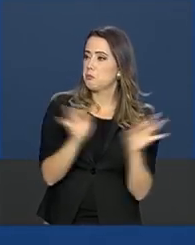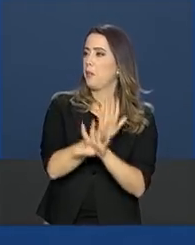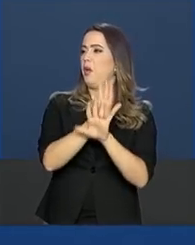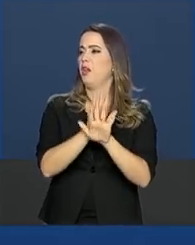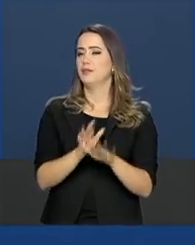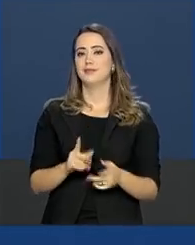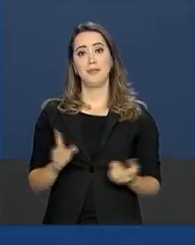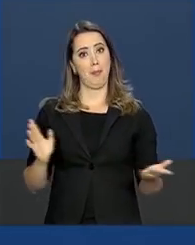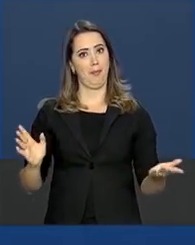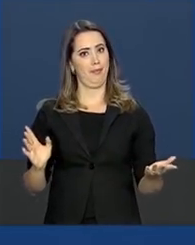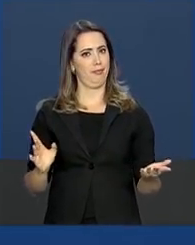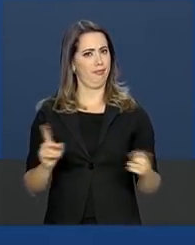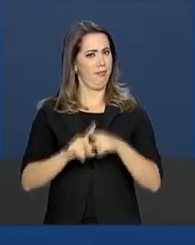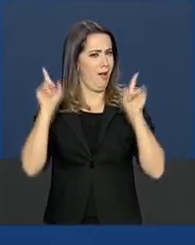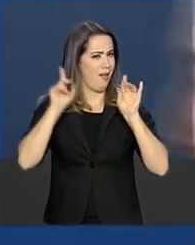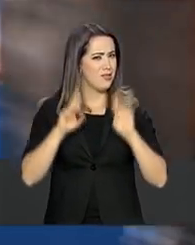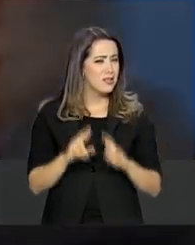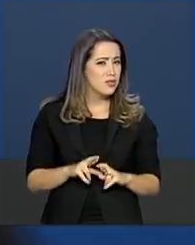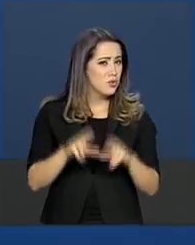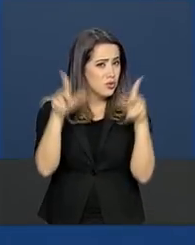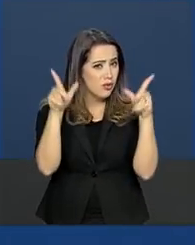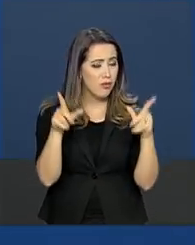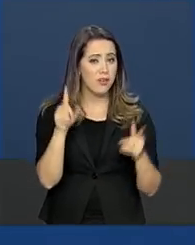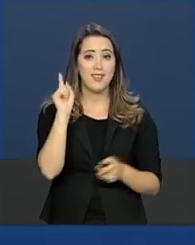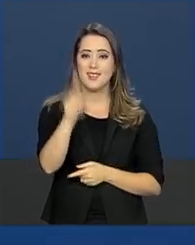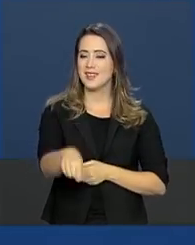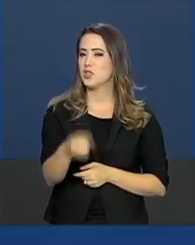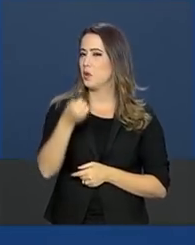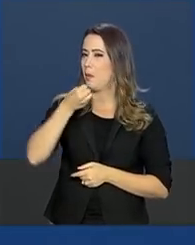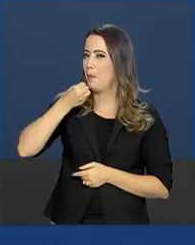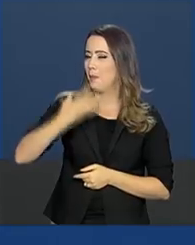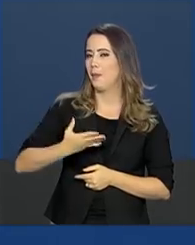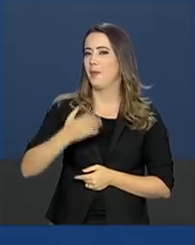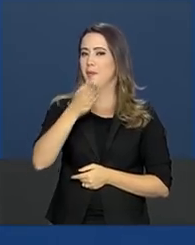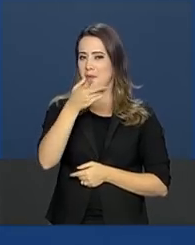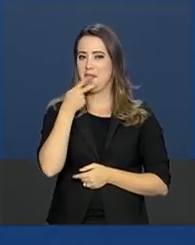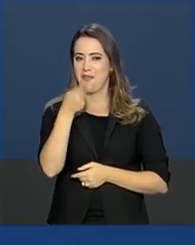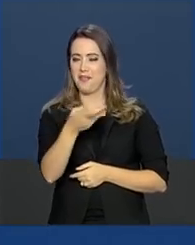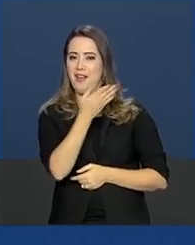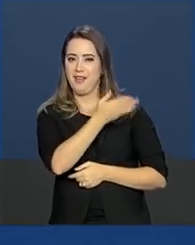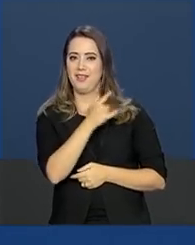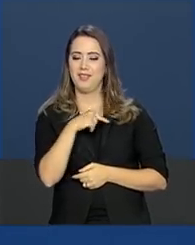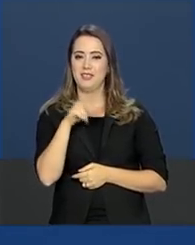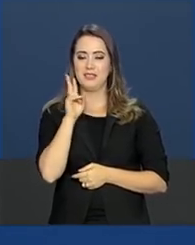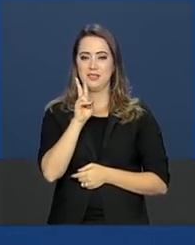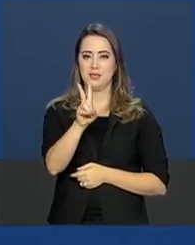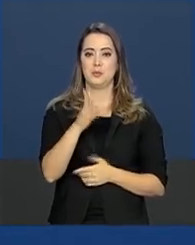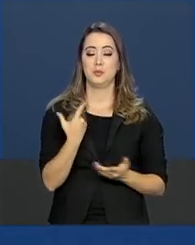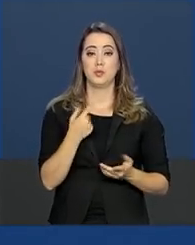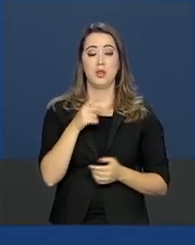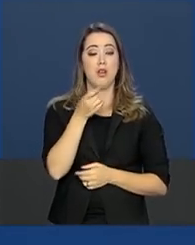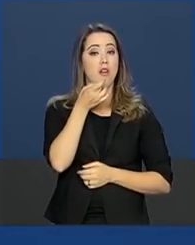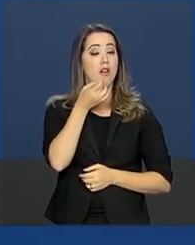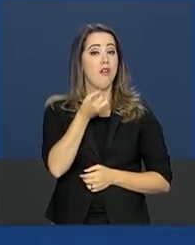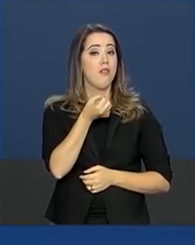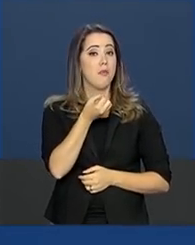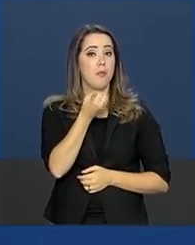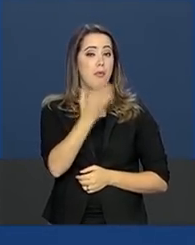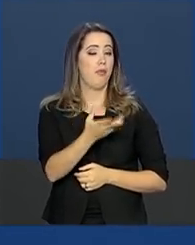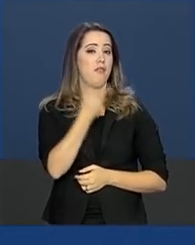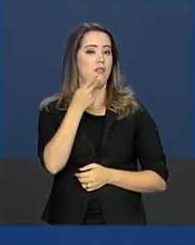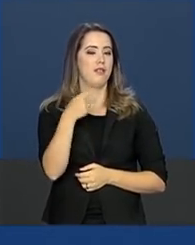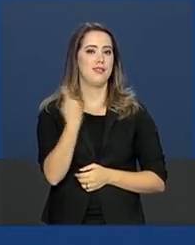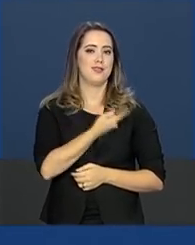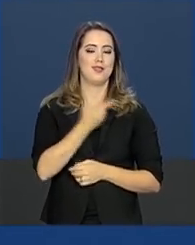e diferentemente, daí o agradável relato e a agradável audiência, né, das palavras do Beltrame,